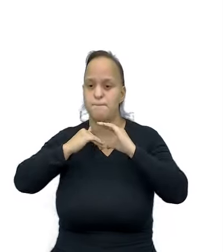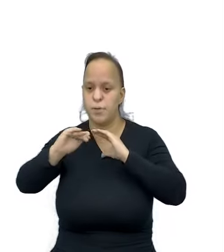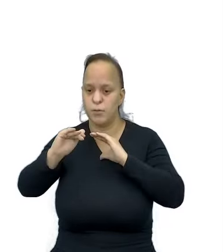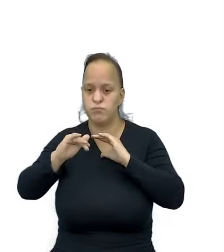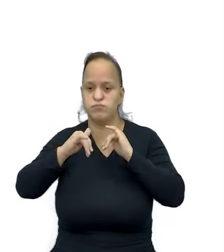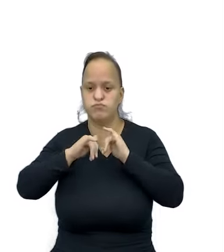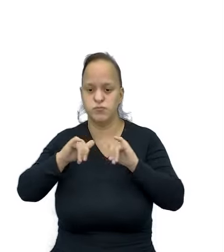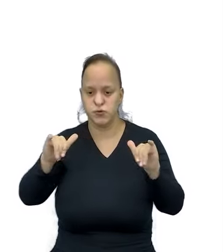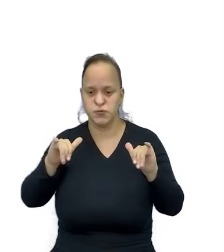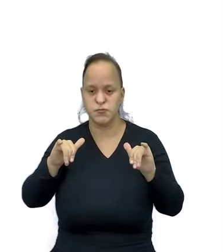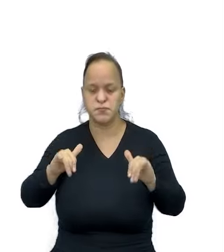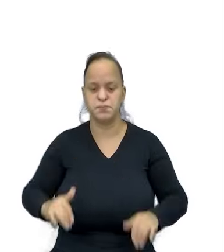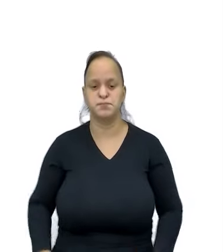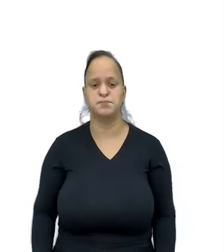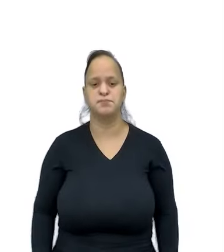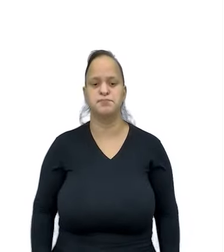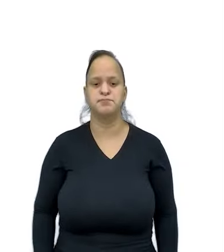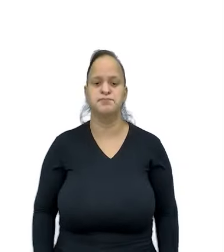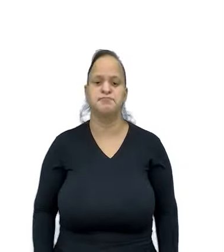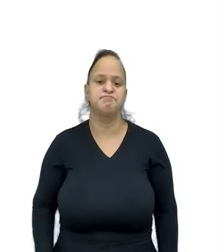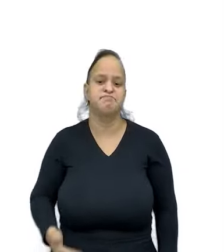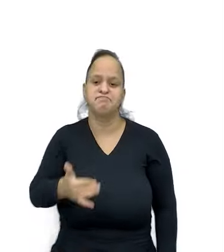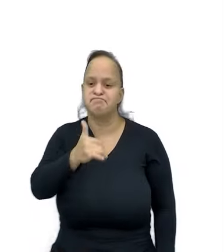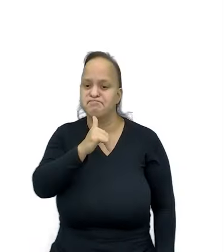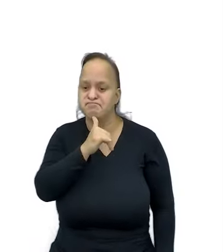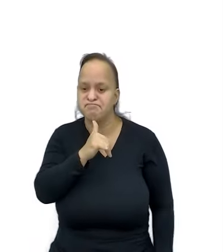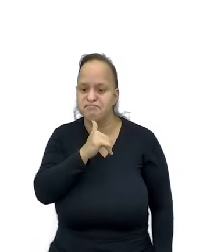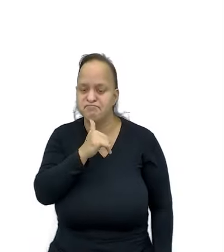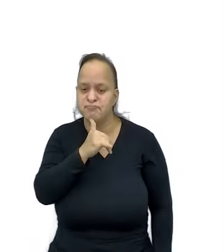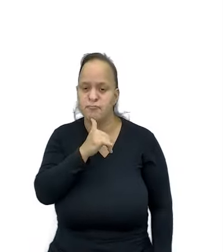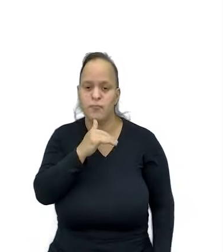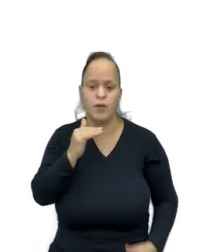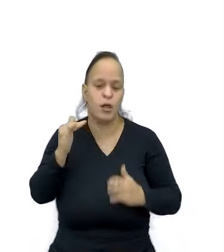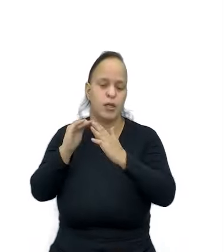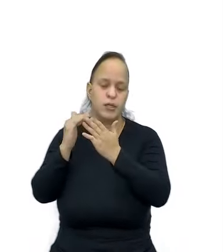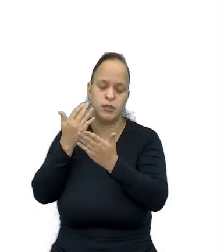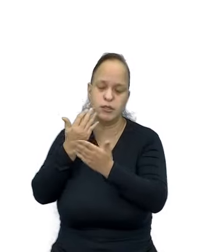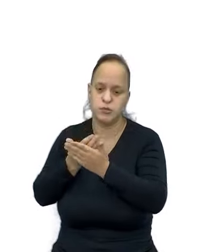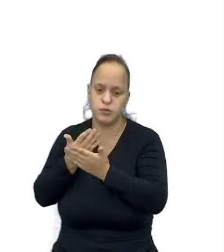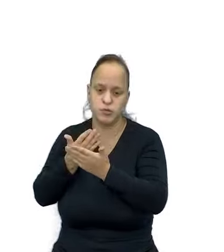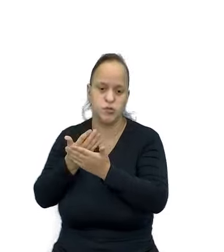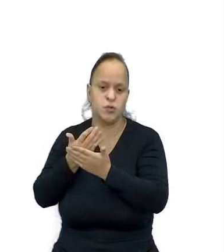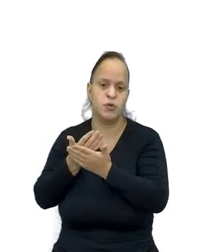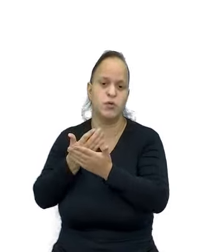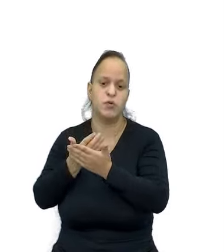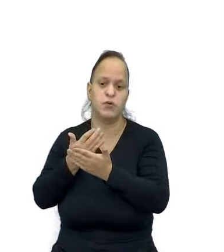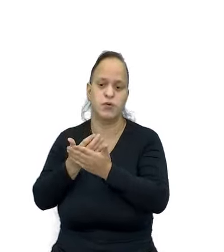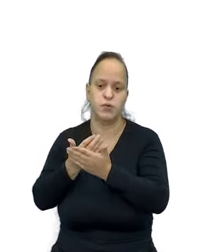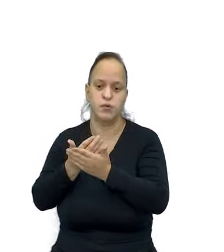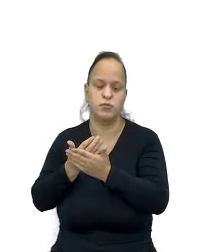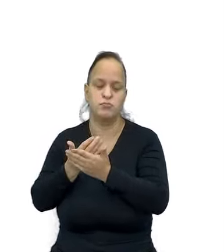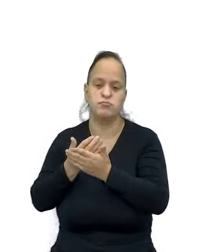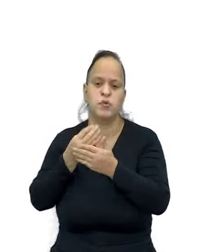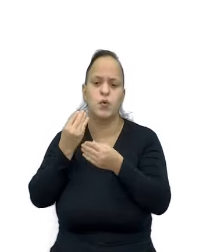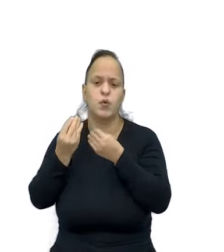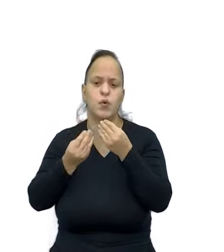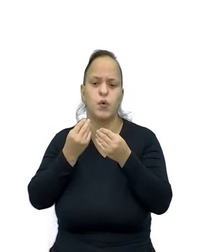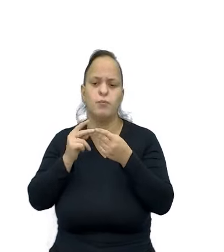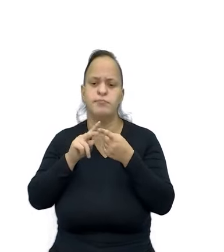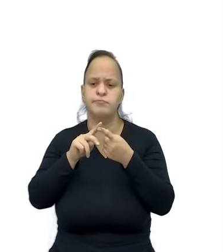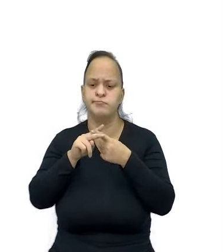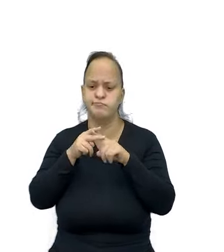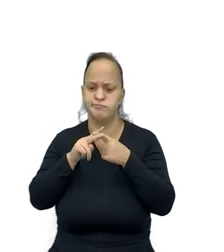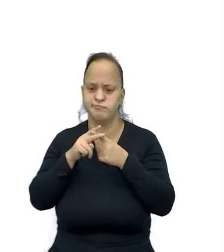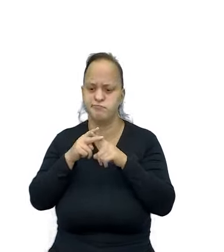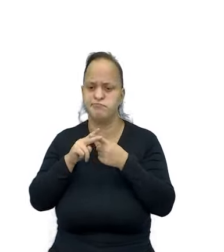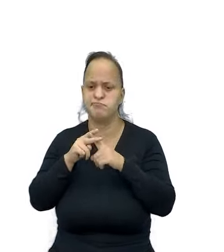essa publicação. Pode ser redes sociais, pode ser painéis na escola, né? Então, eu vou pensar, então, em como editar esse texto. Então, ele